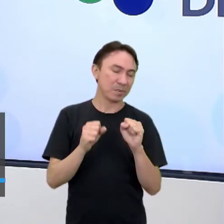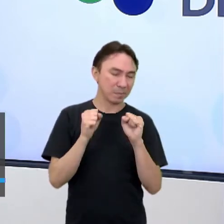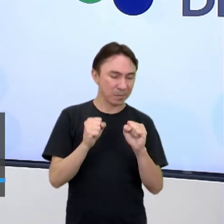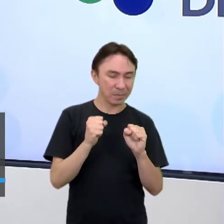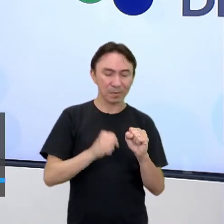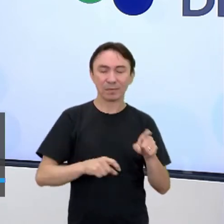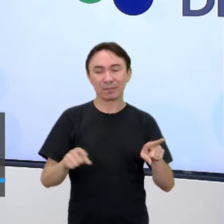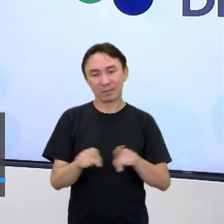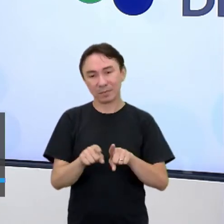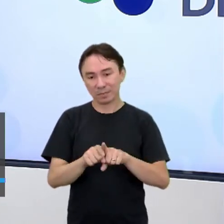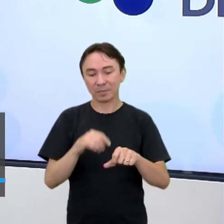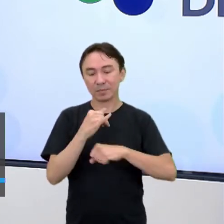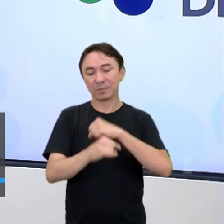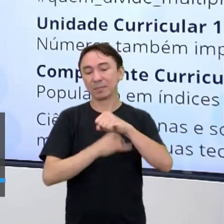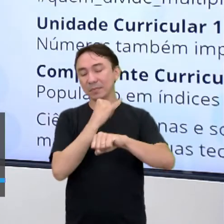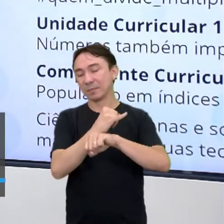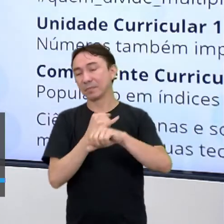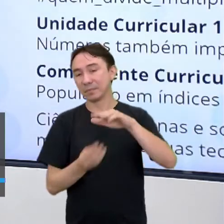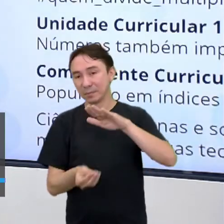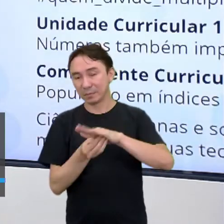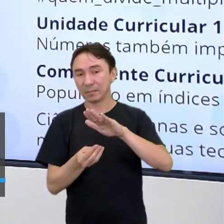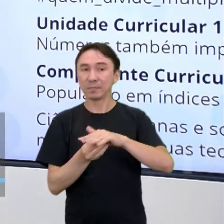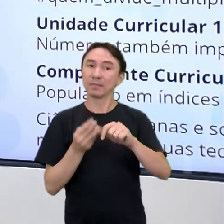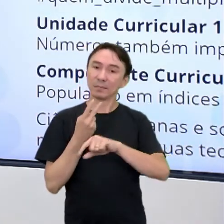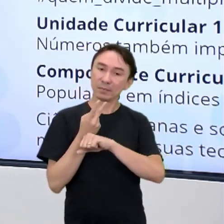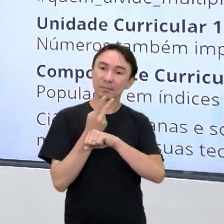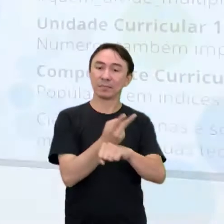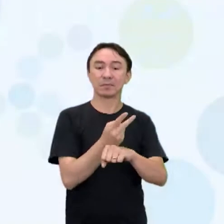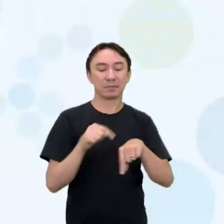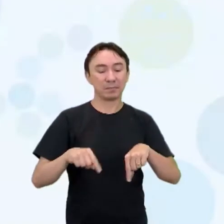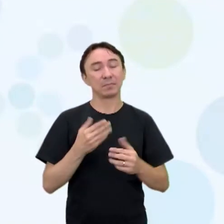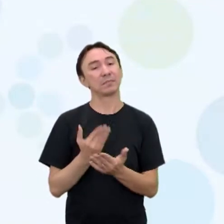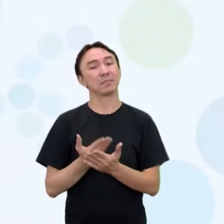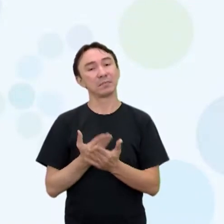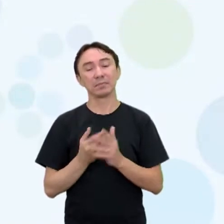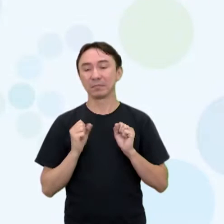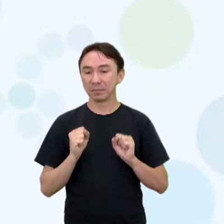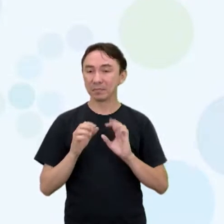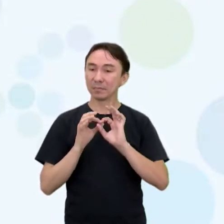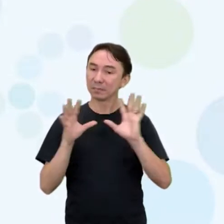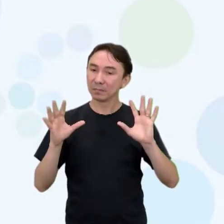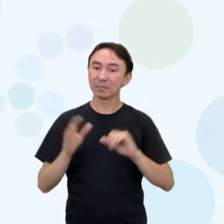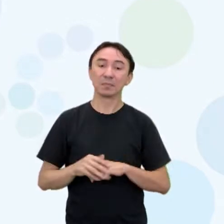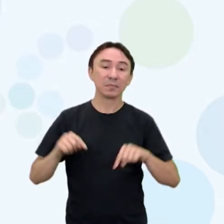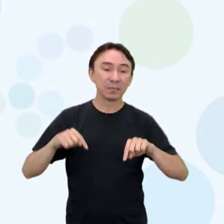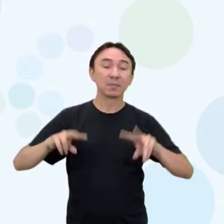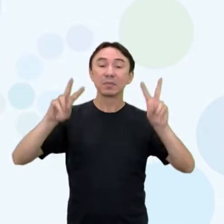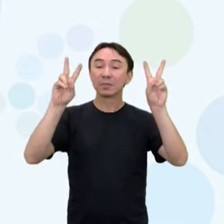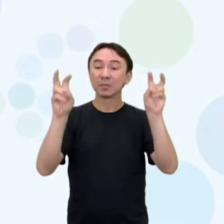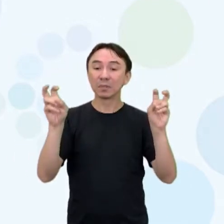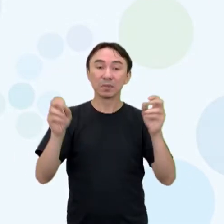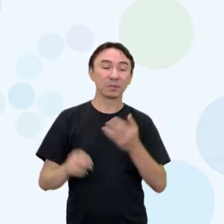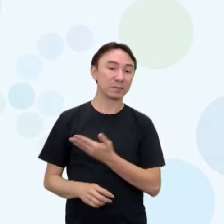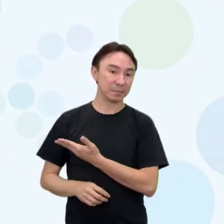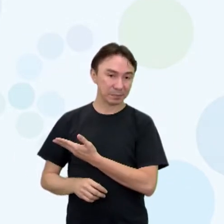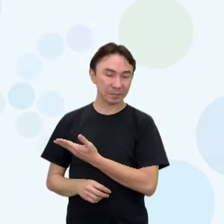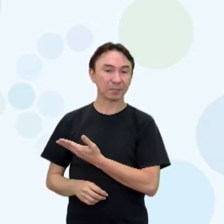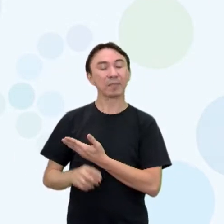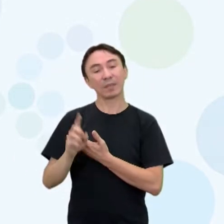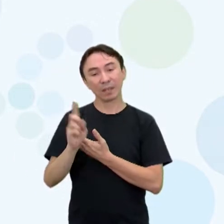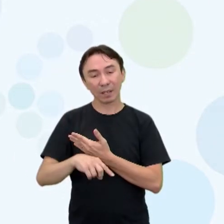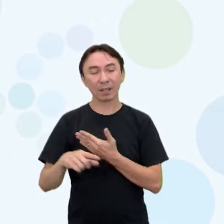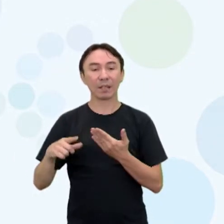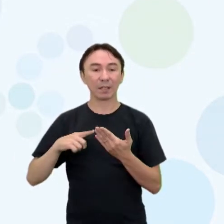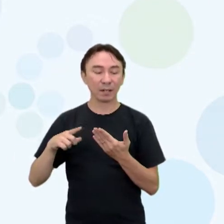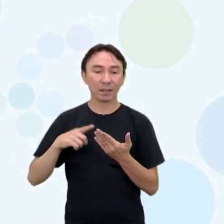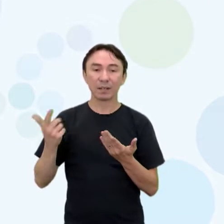aí no repositório, tá ok? Então a gente já vai colocar aí a estrutura que você já conhece. O título da nossa aula é o População e Índices, e hoje falaremos